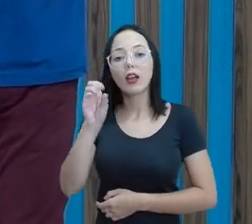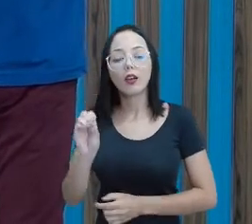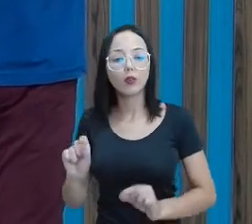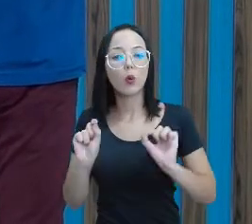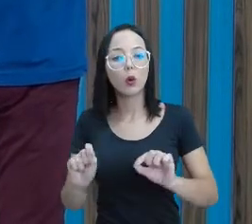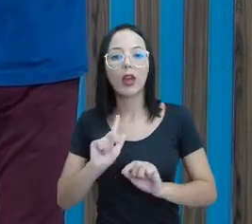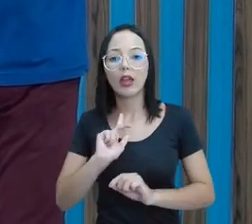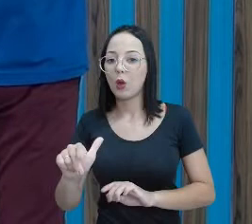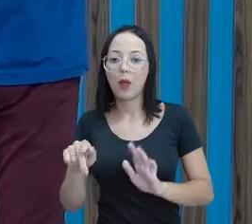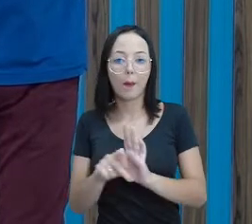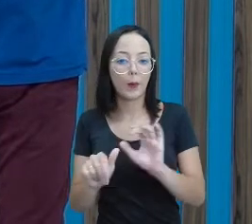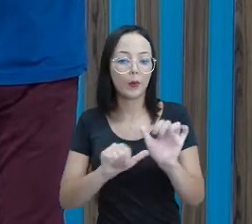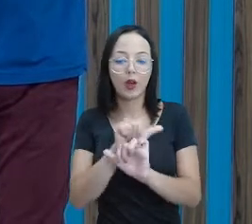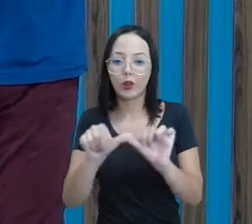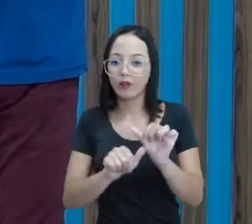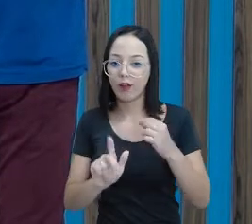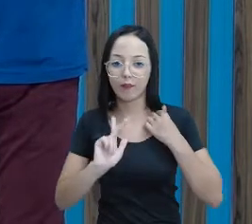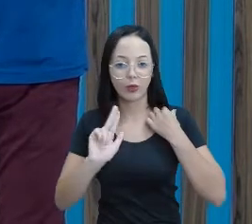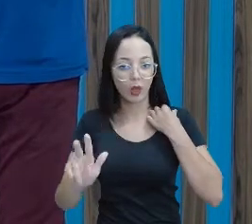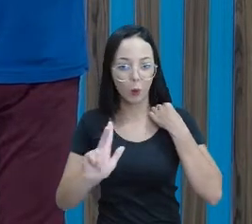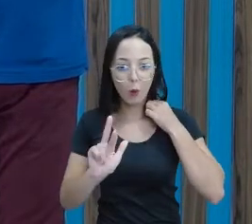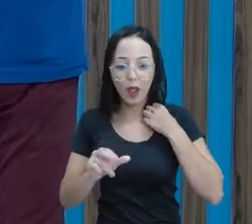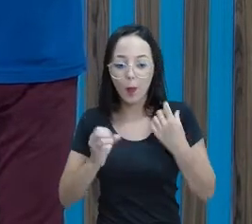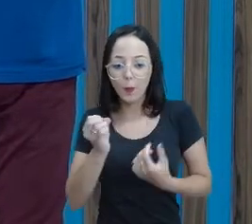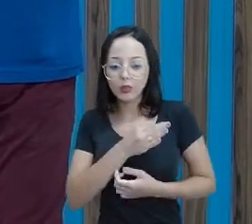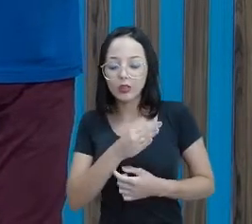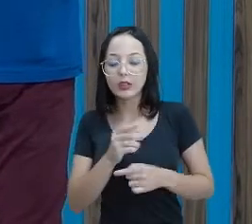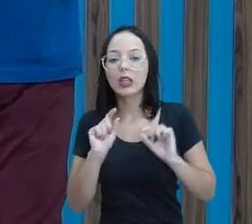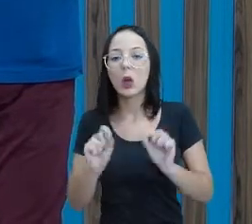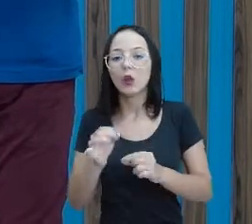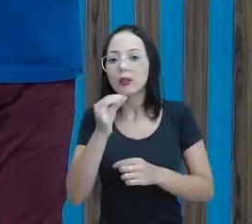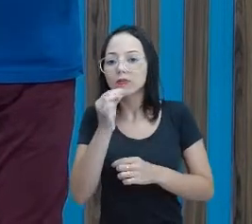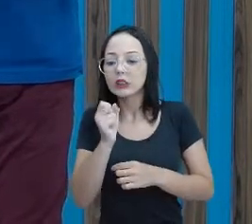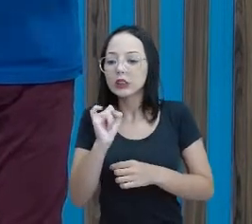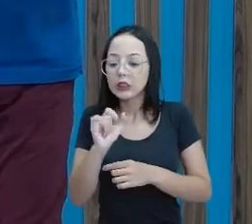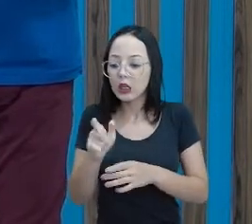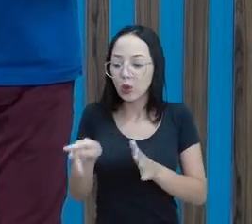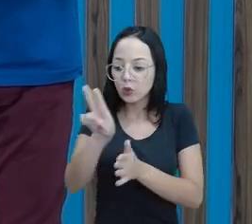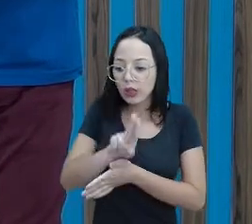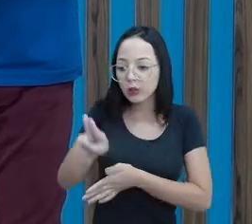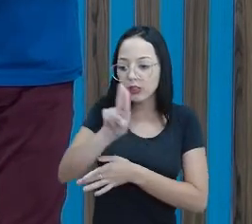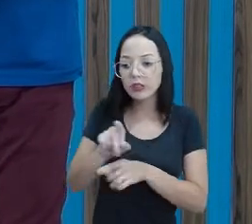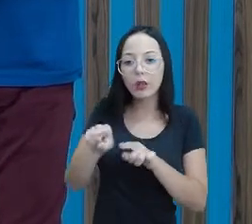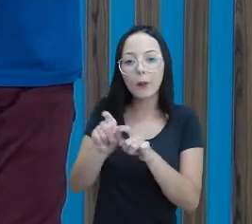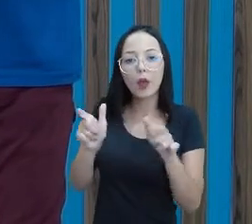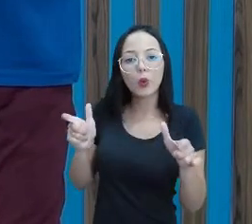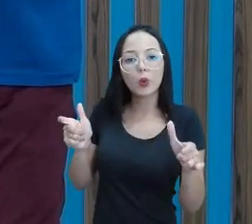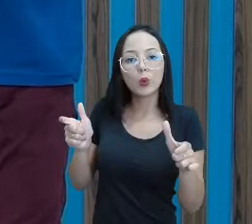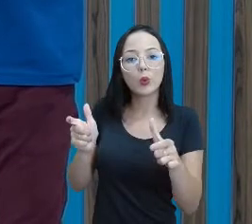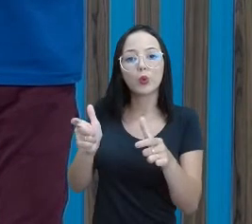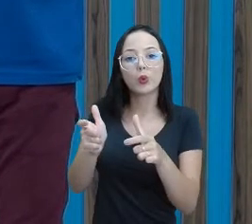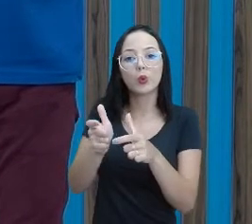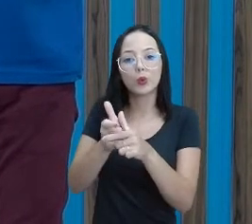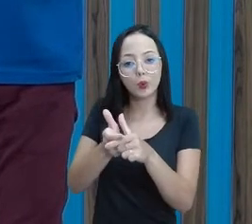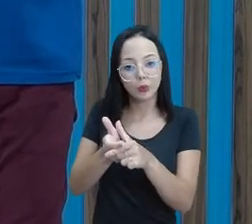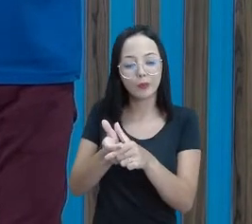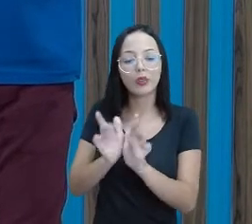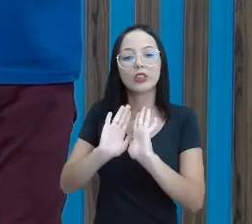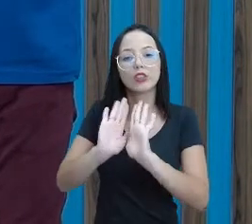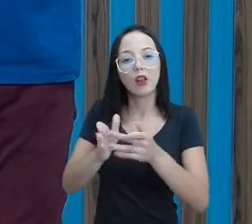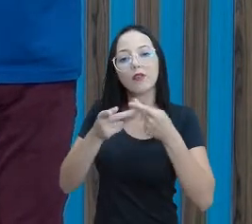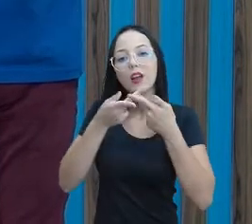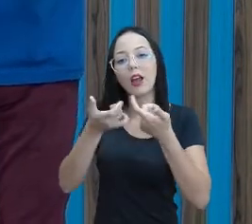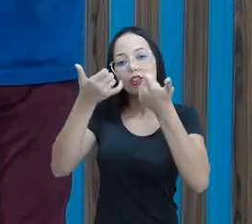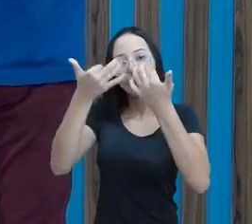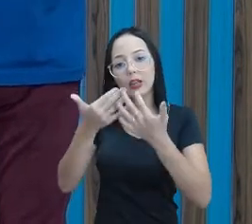que não é renovável, tá? A tendência é que ele, quanto mais explorado ele fosse diminuindo, tá? E a gente já vai falar